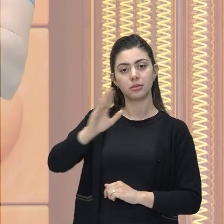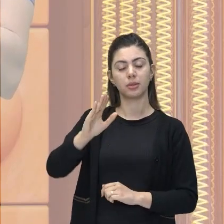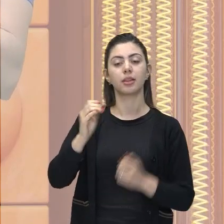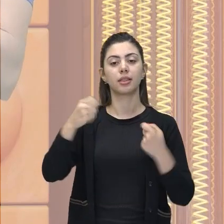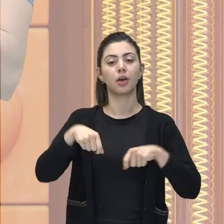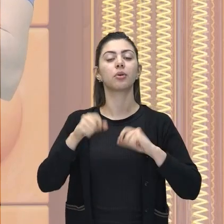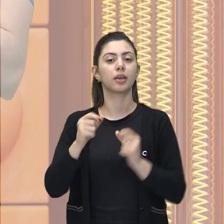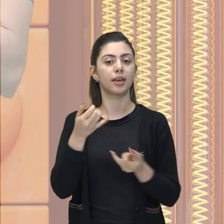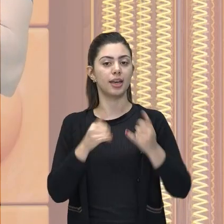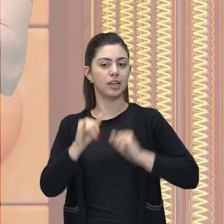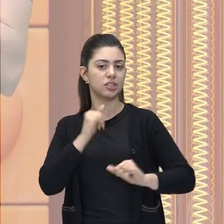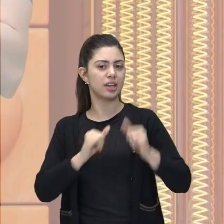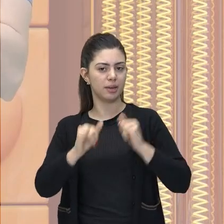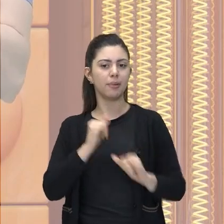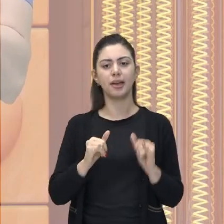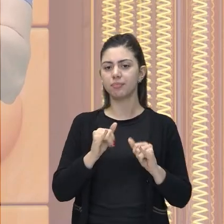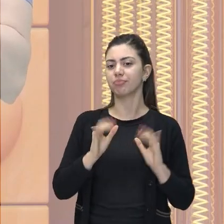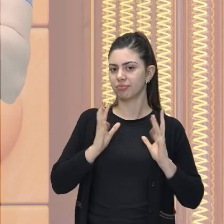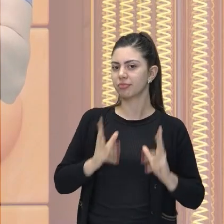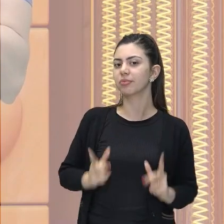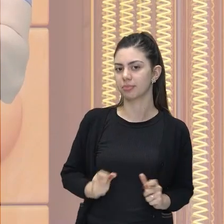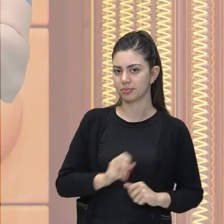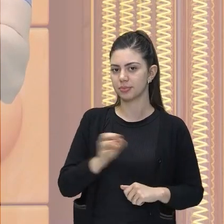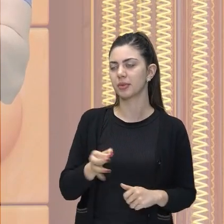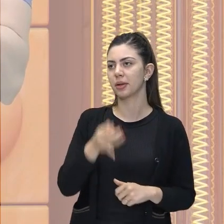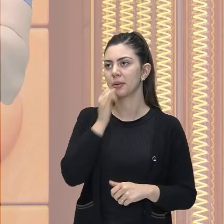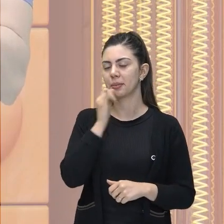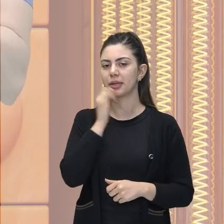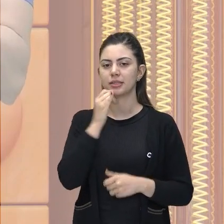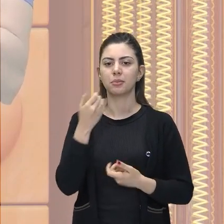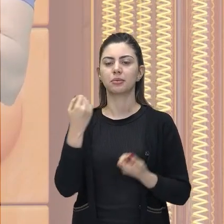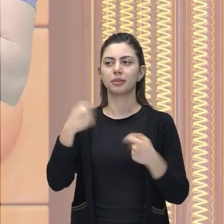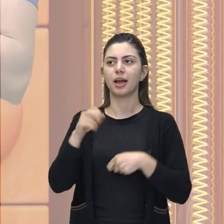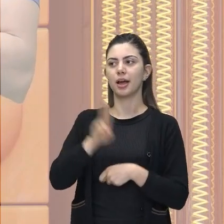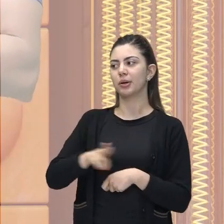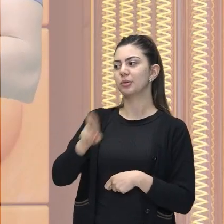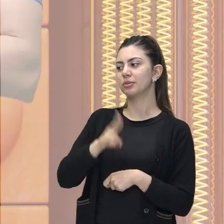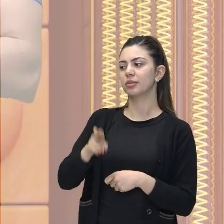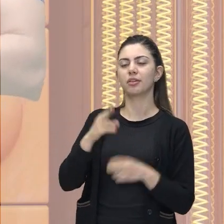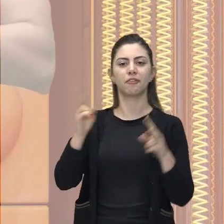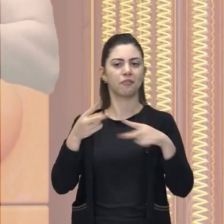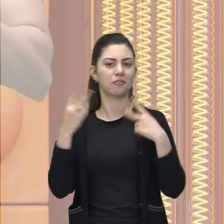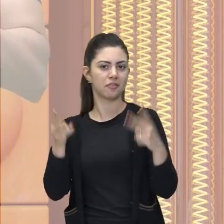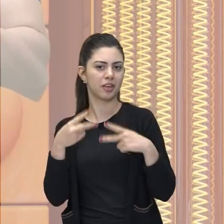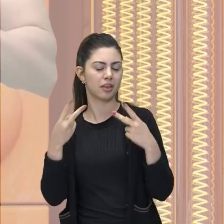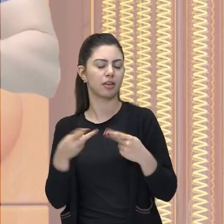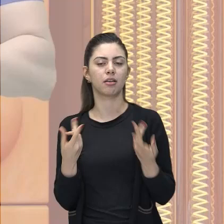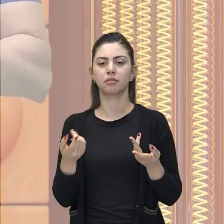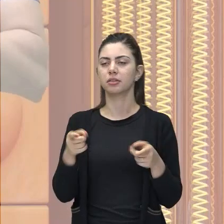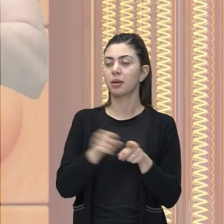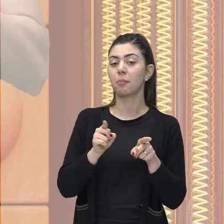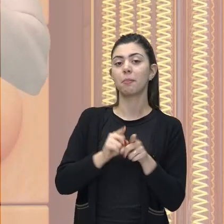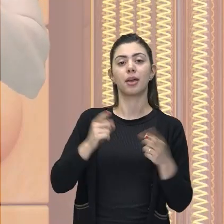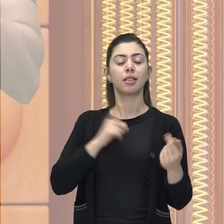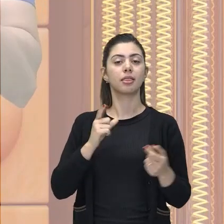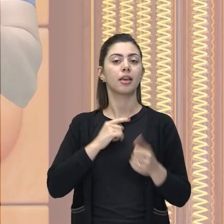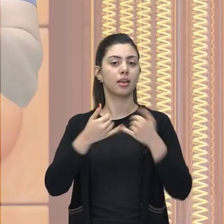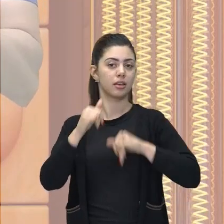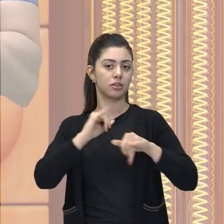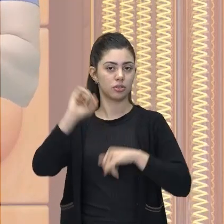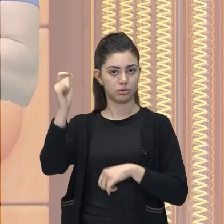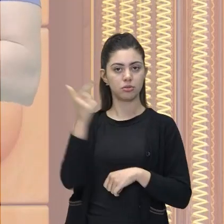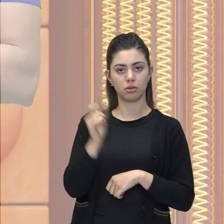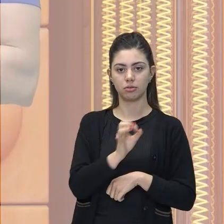renováveis, como, por exemplo, a energia eólica, a energia solar, certo? Bem, falamos muito